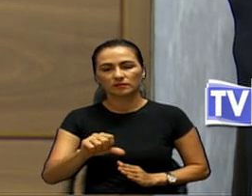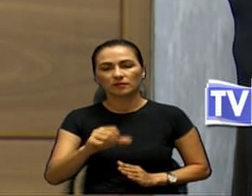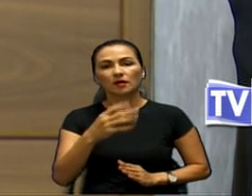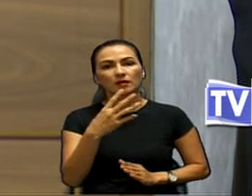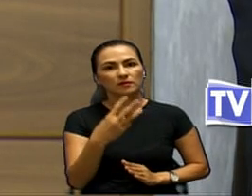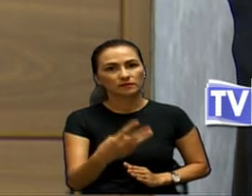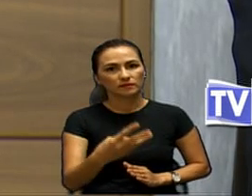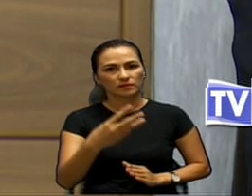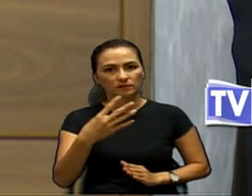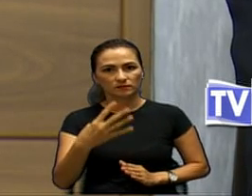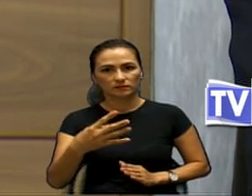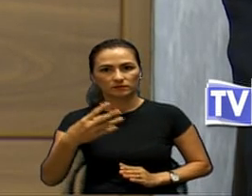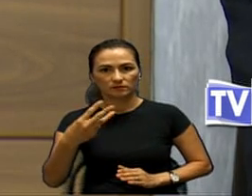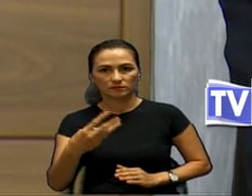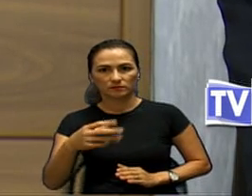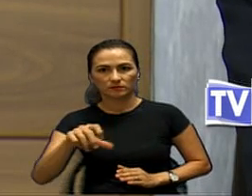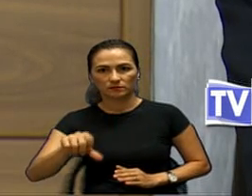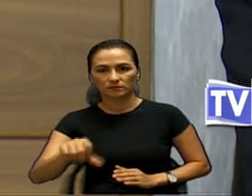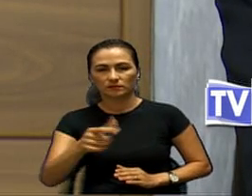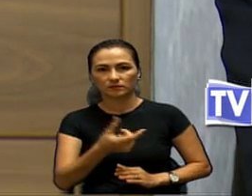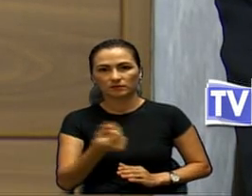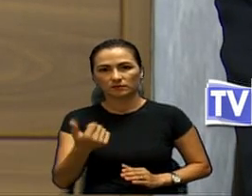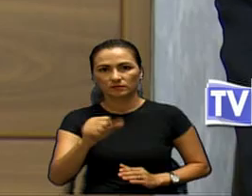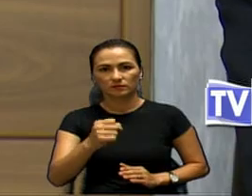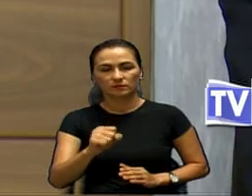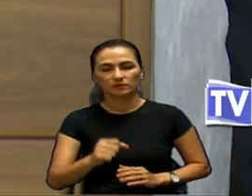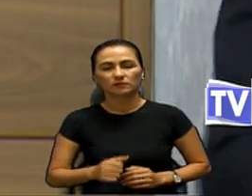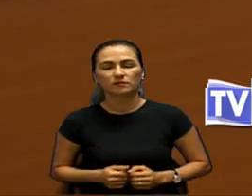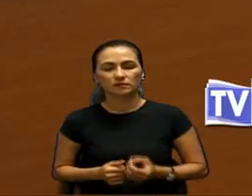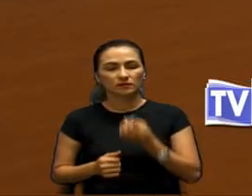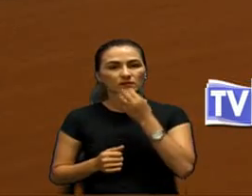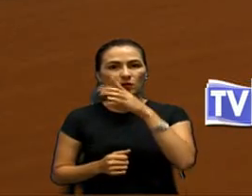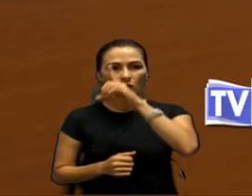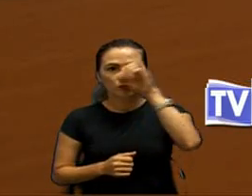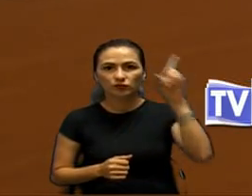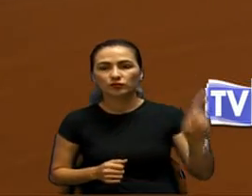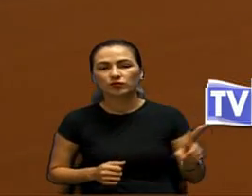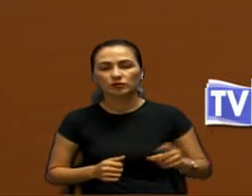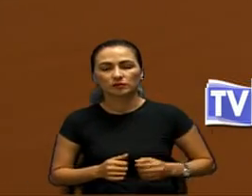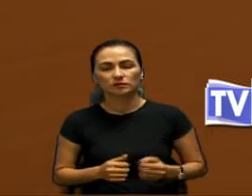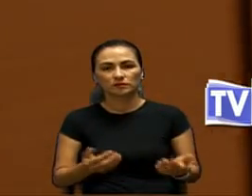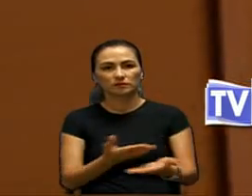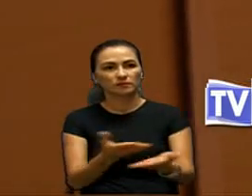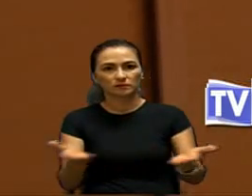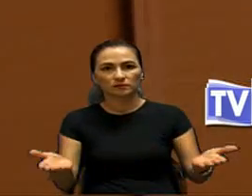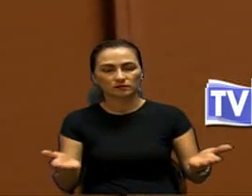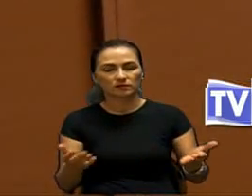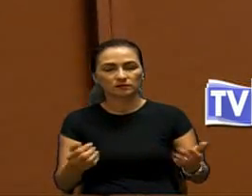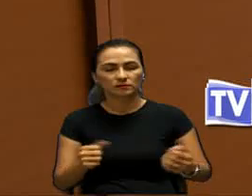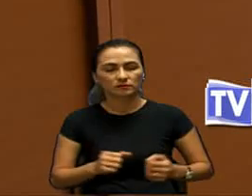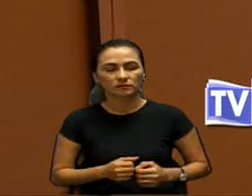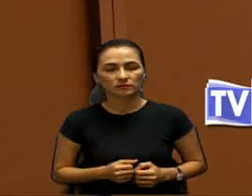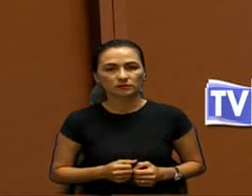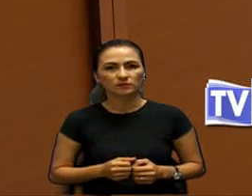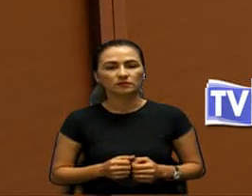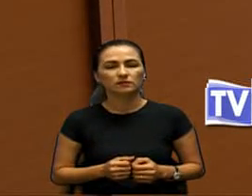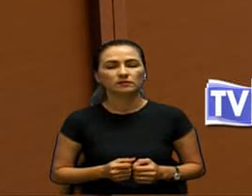3439 de novembro de 2018. Vereador Lúcio, vai. Bom dia, vereadores e vereadoras. Eu só. Só para dentro.